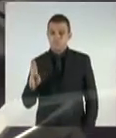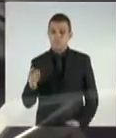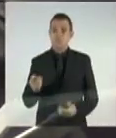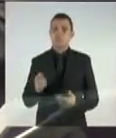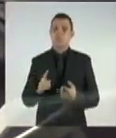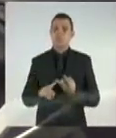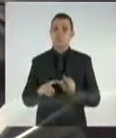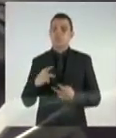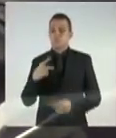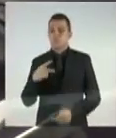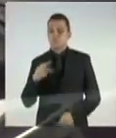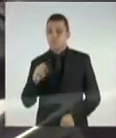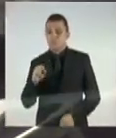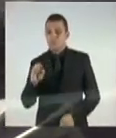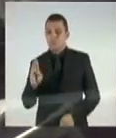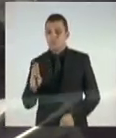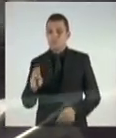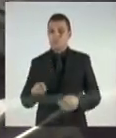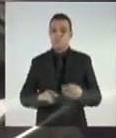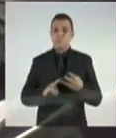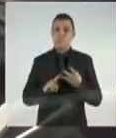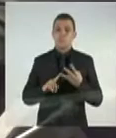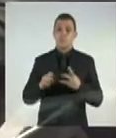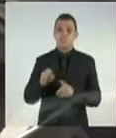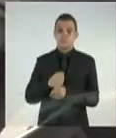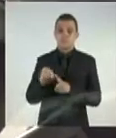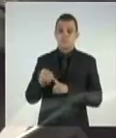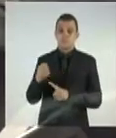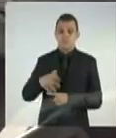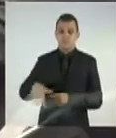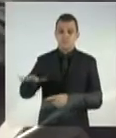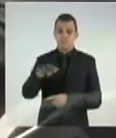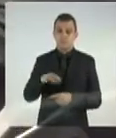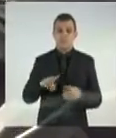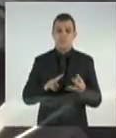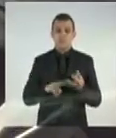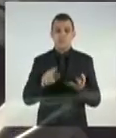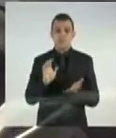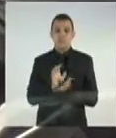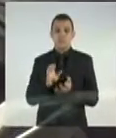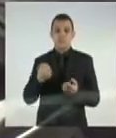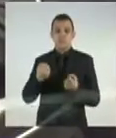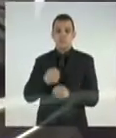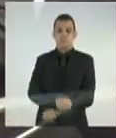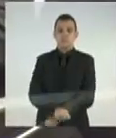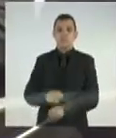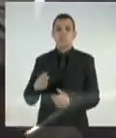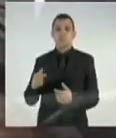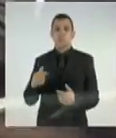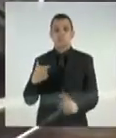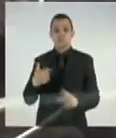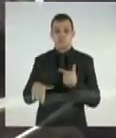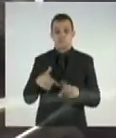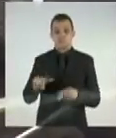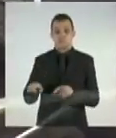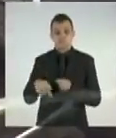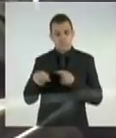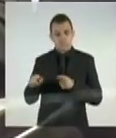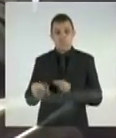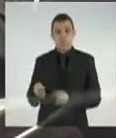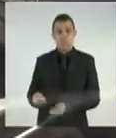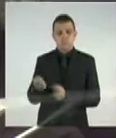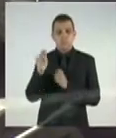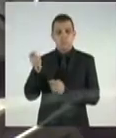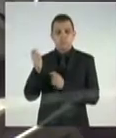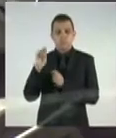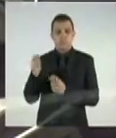civil, né? Os movimentos quilombolas, trabalhadores rurais, pescadores, e que nós temos que estar unidos,